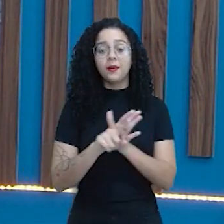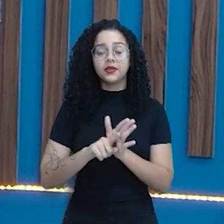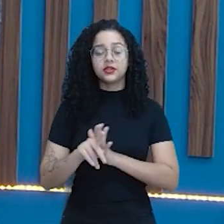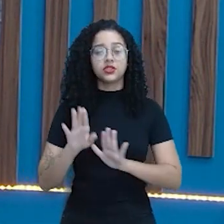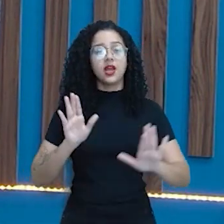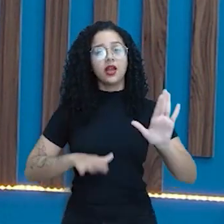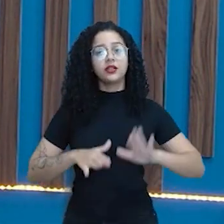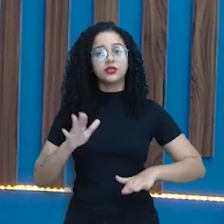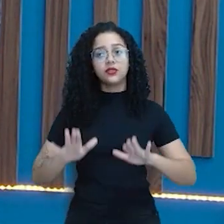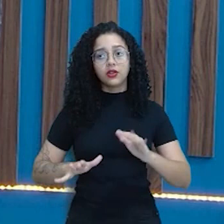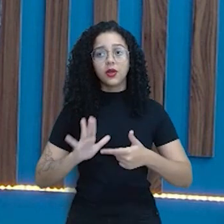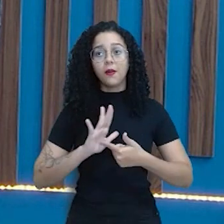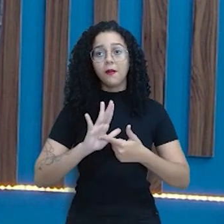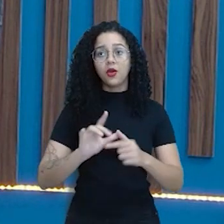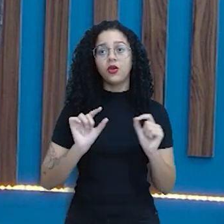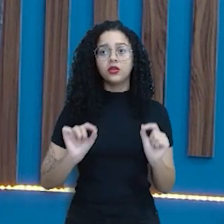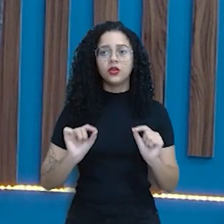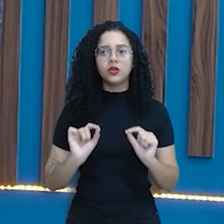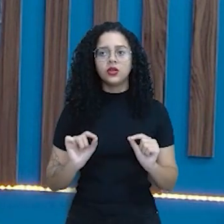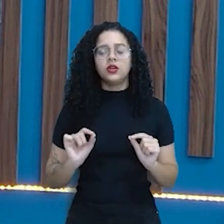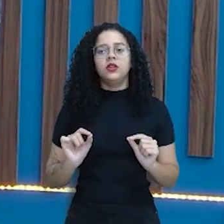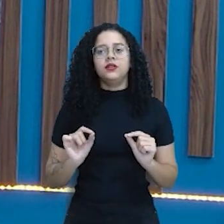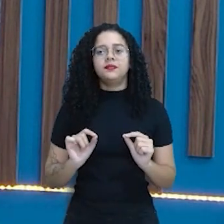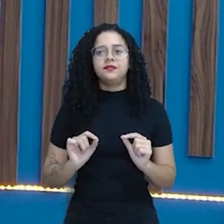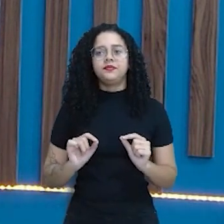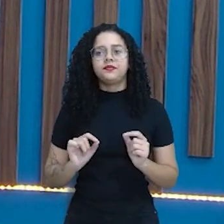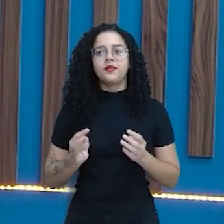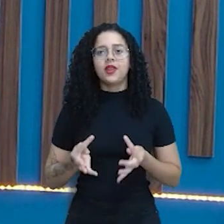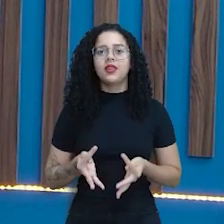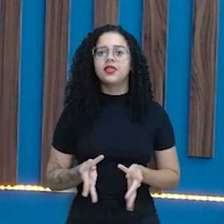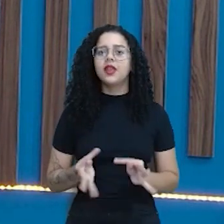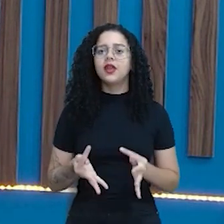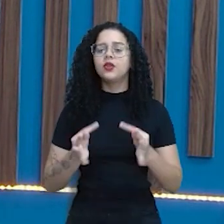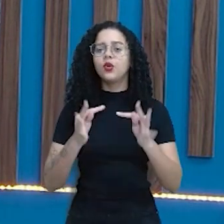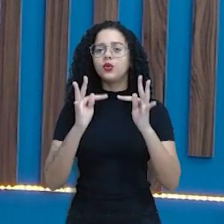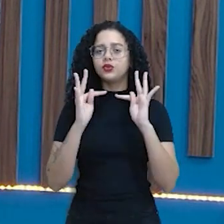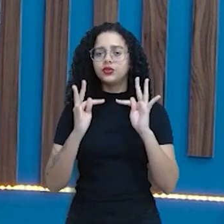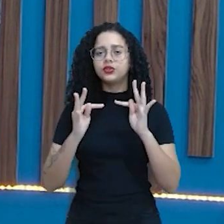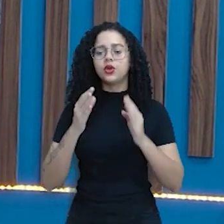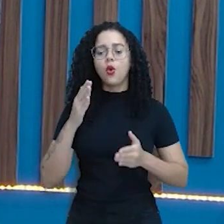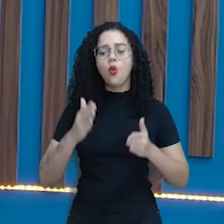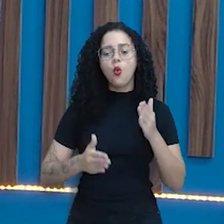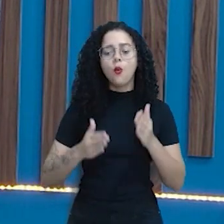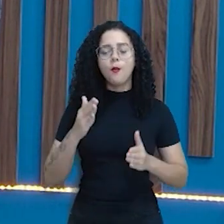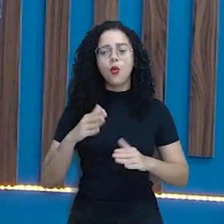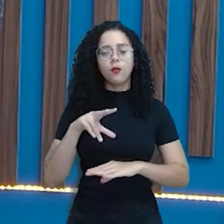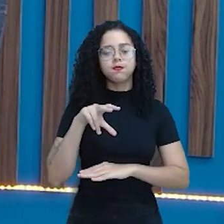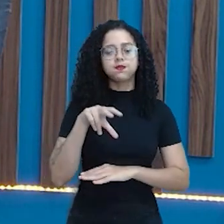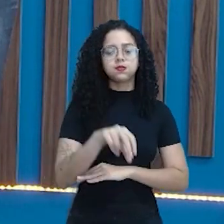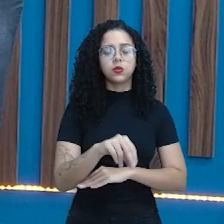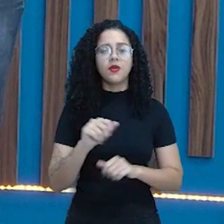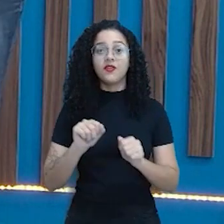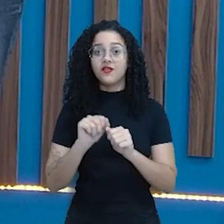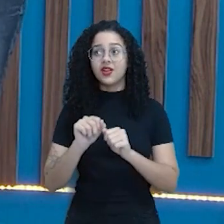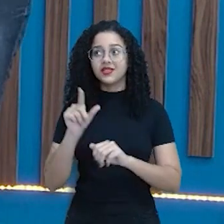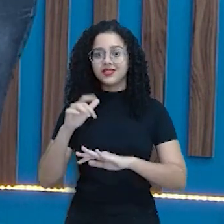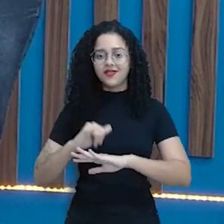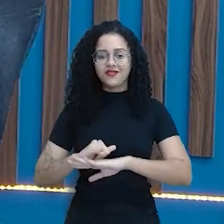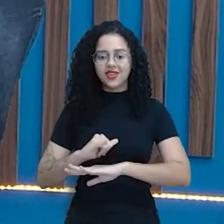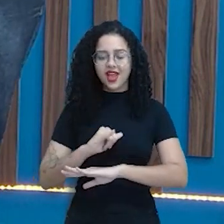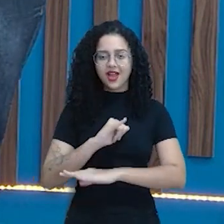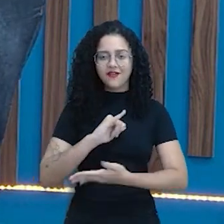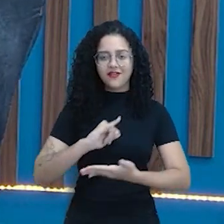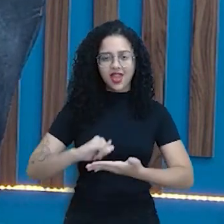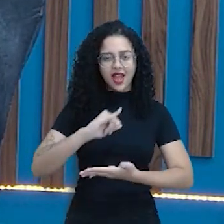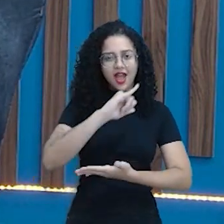vezes, estão mostrando que a tecnologia, o robô, para fazer essa viagem, né, de avião, ser o